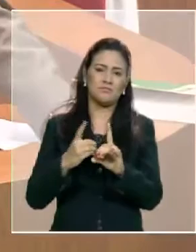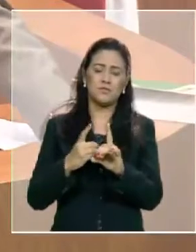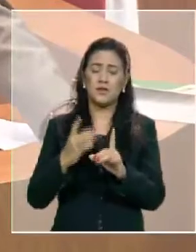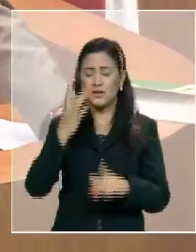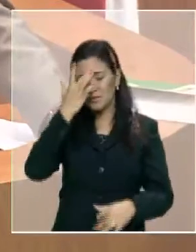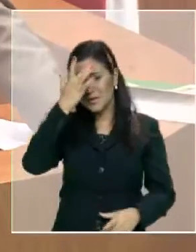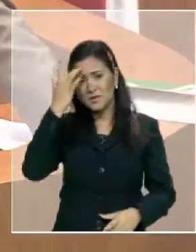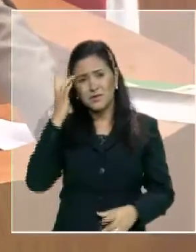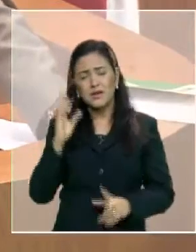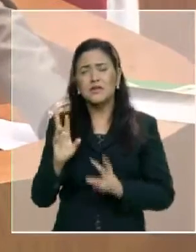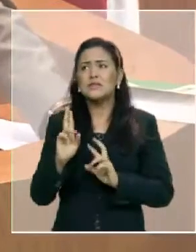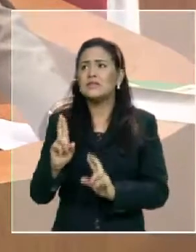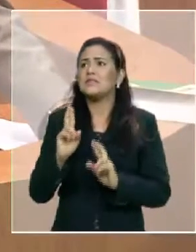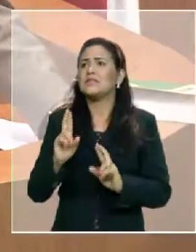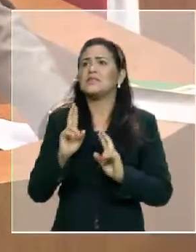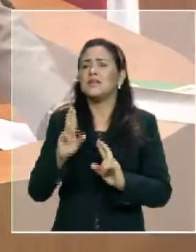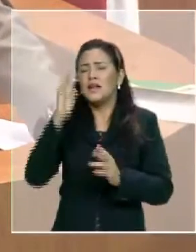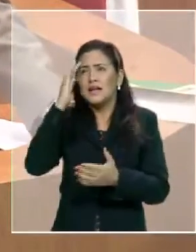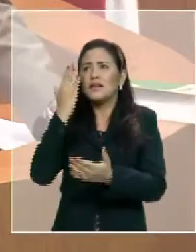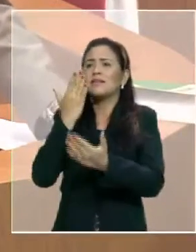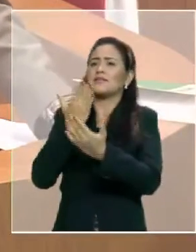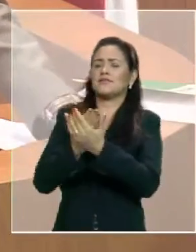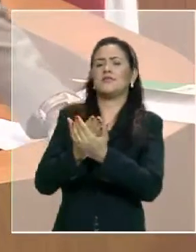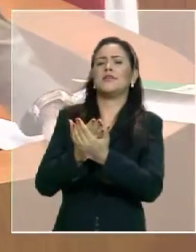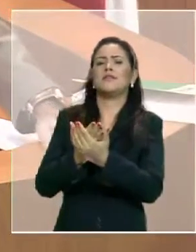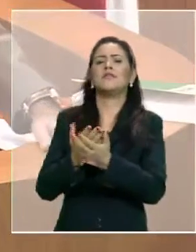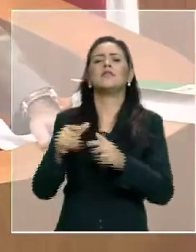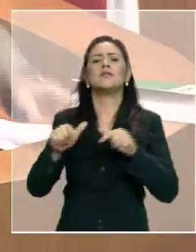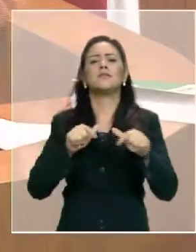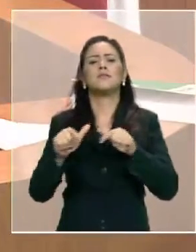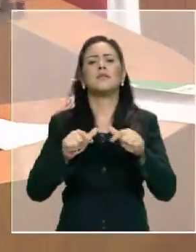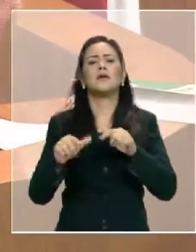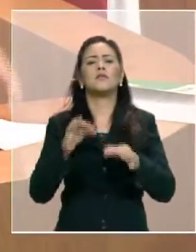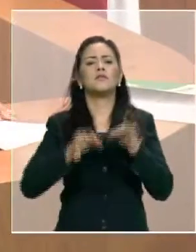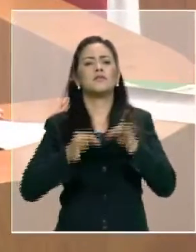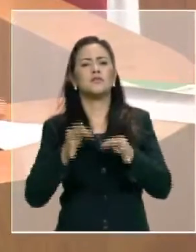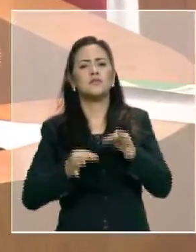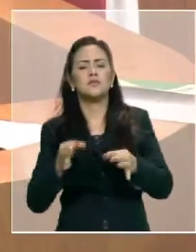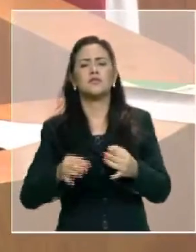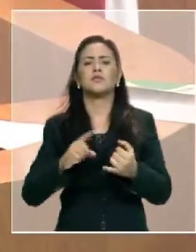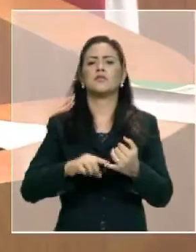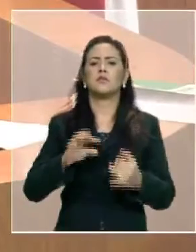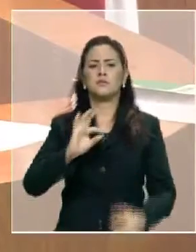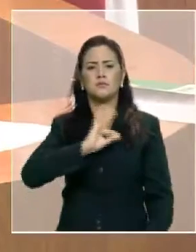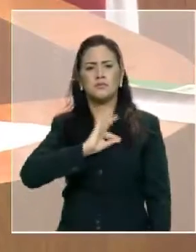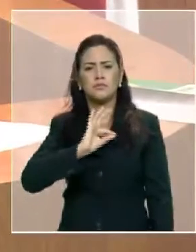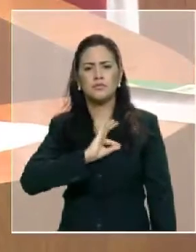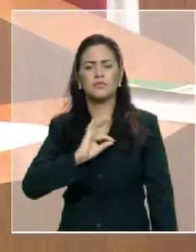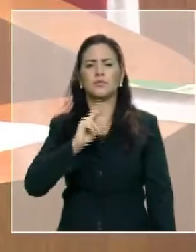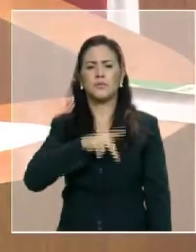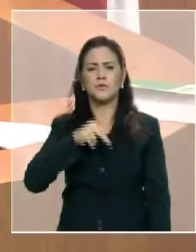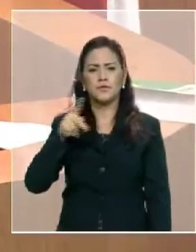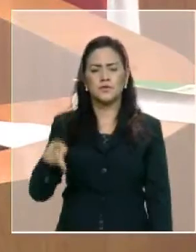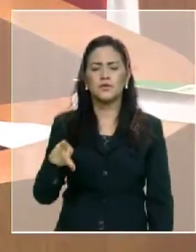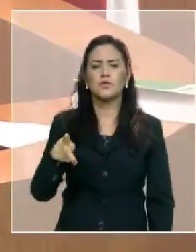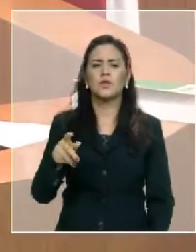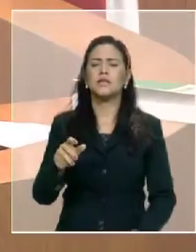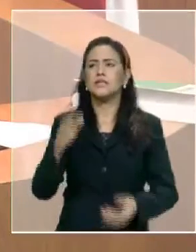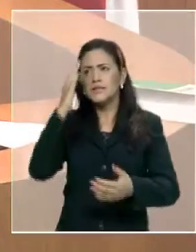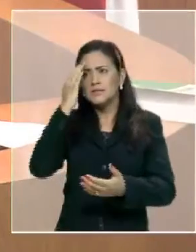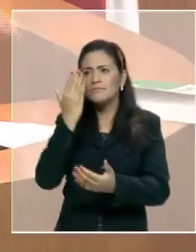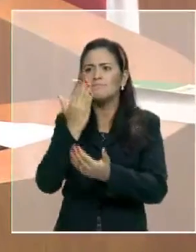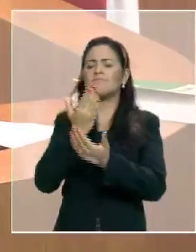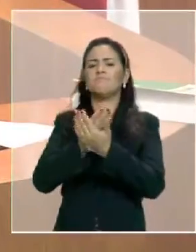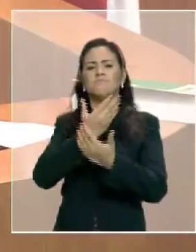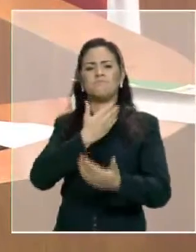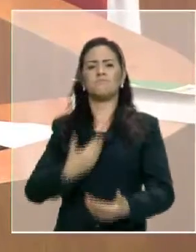judiciário, pelos militares, pelos professores, no governador, foi tudo por água abaixo. Ele perdeu a